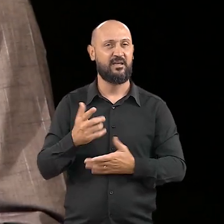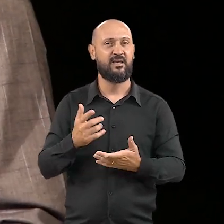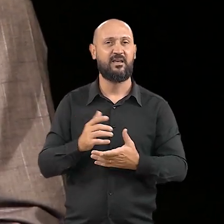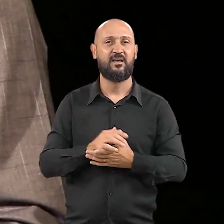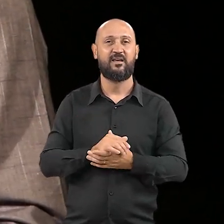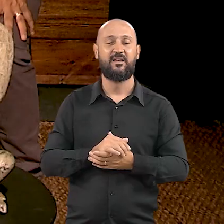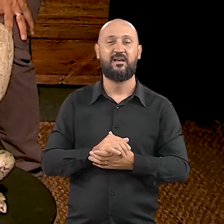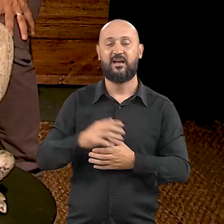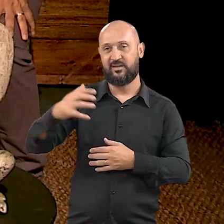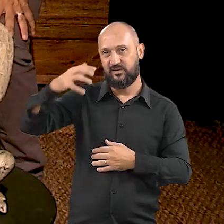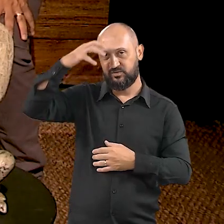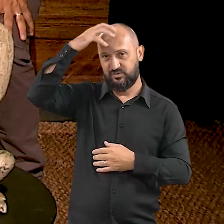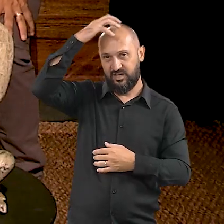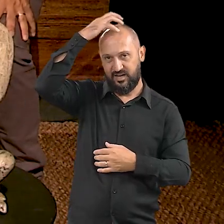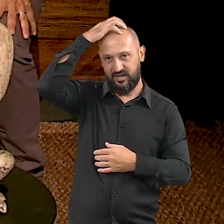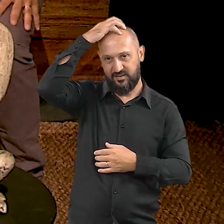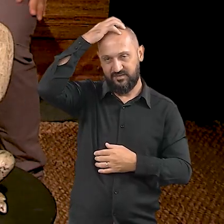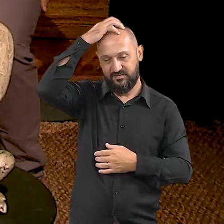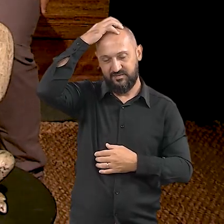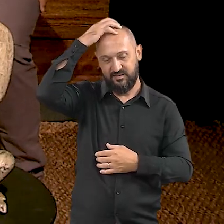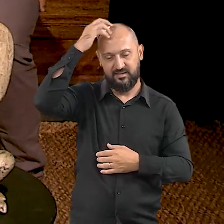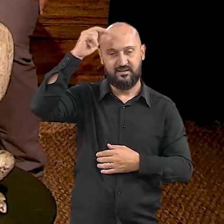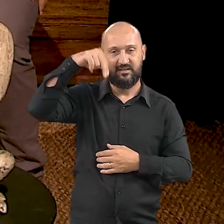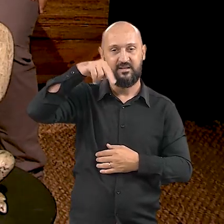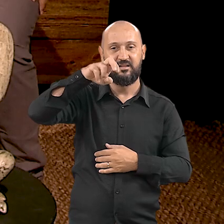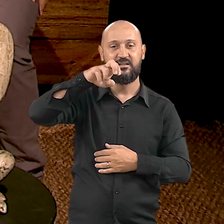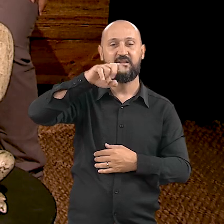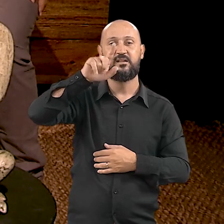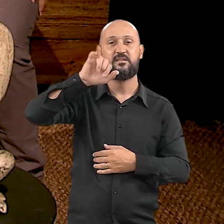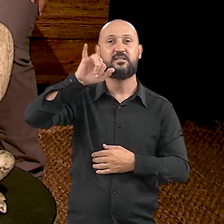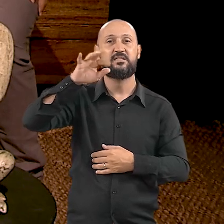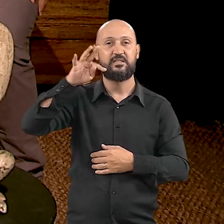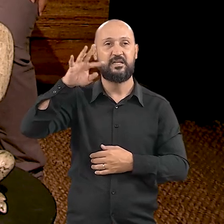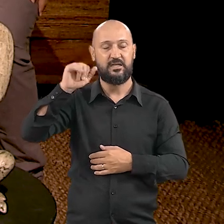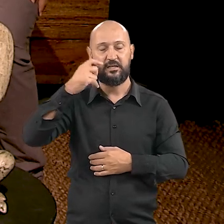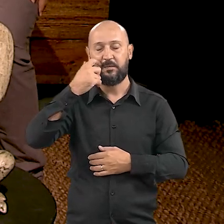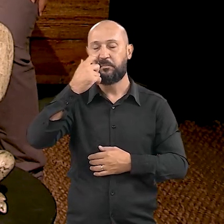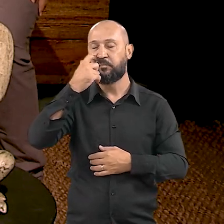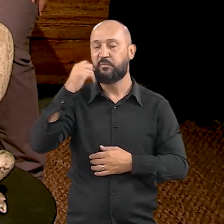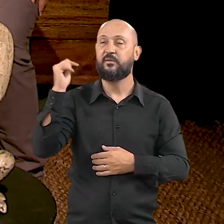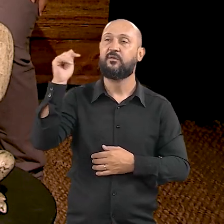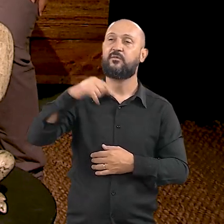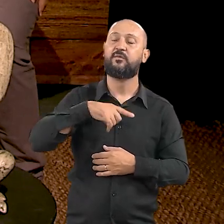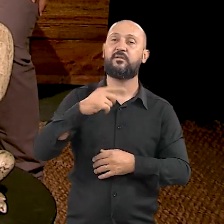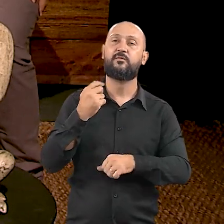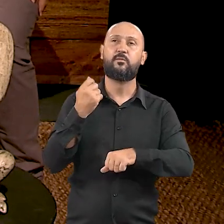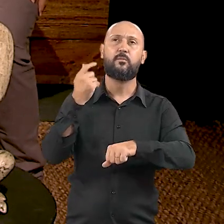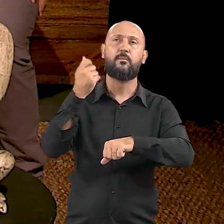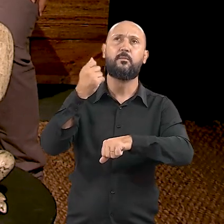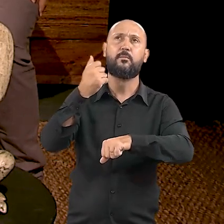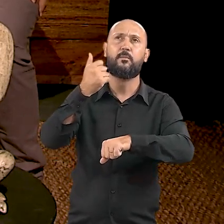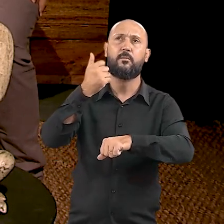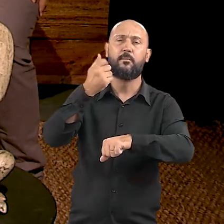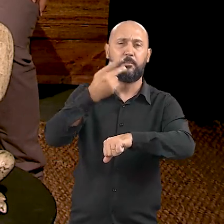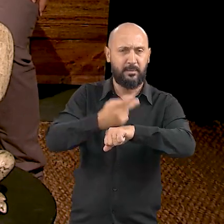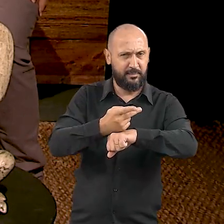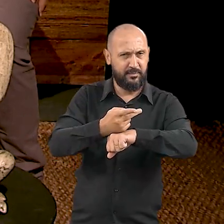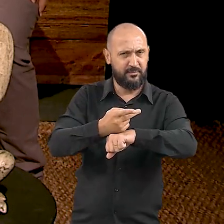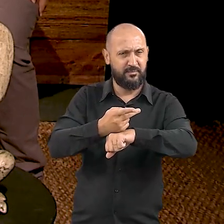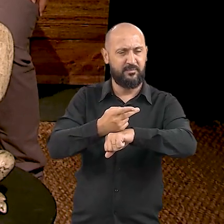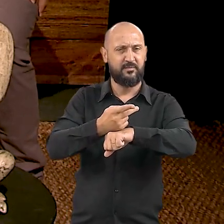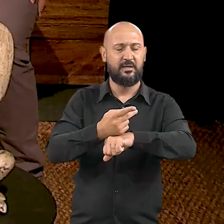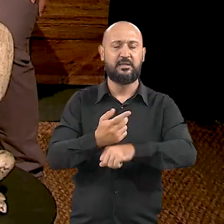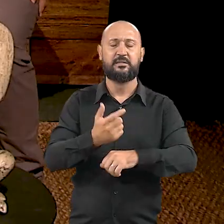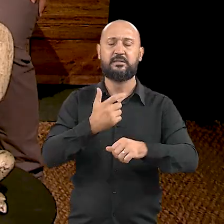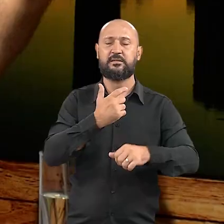nossa A rainha. A Inesita Barroso. Foi o seguinte, ela foi receber um prêmio,